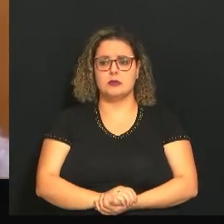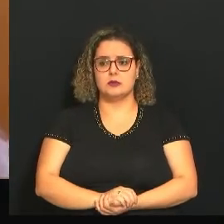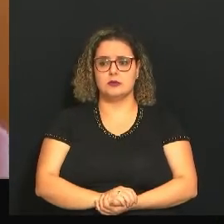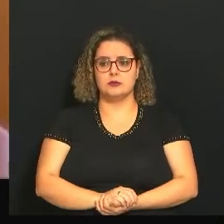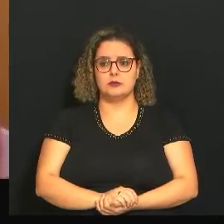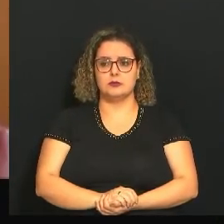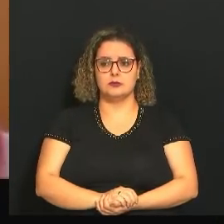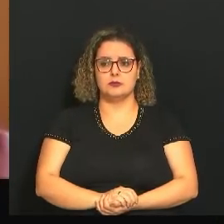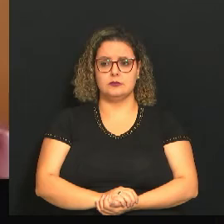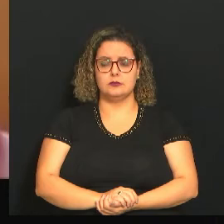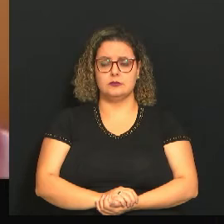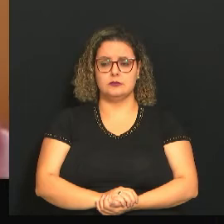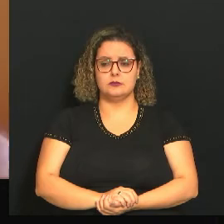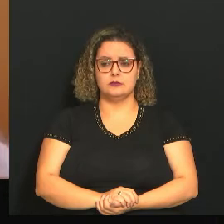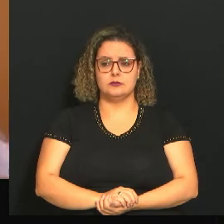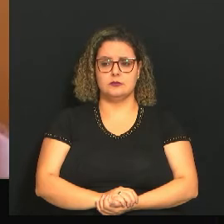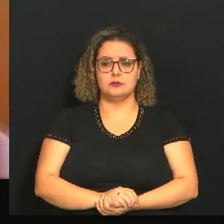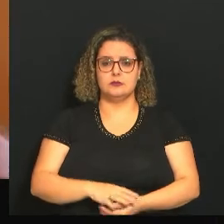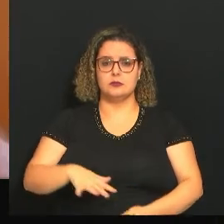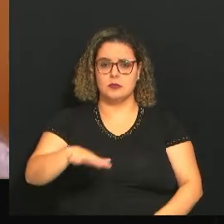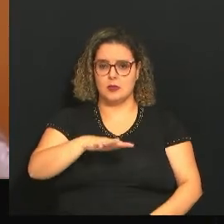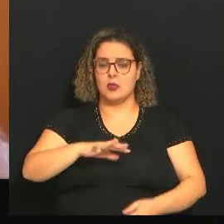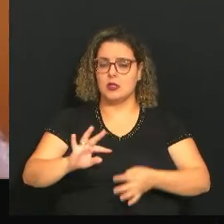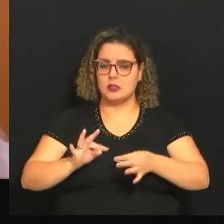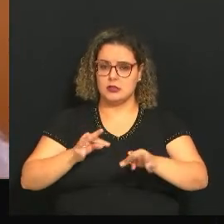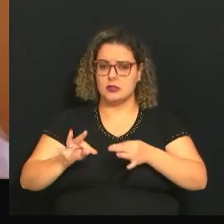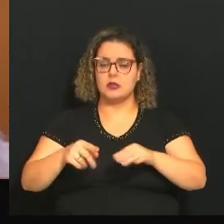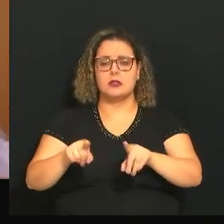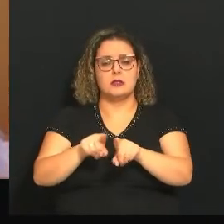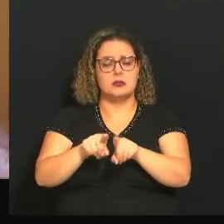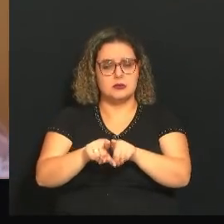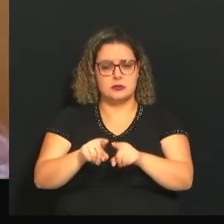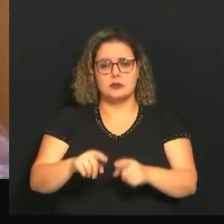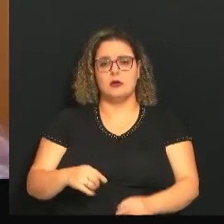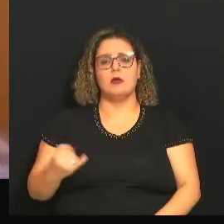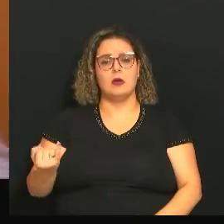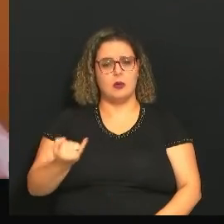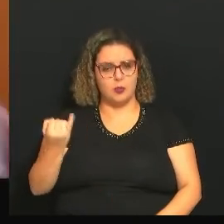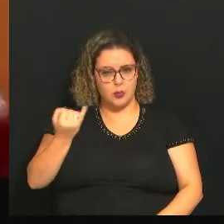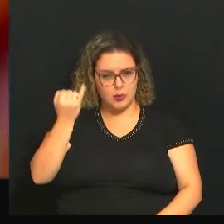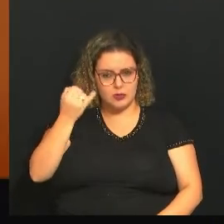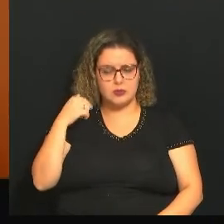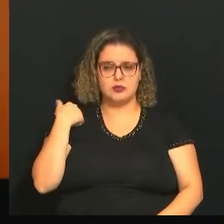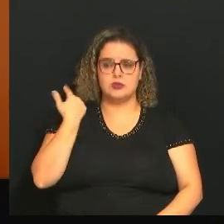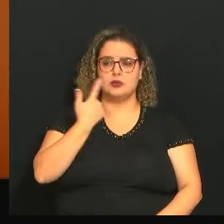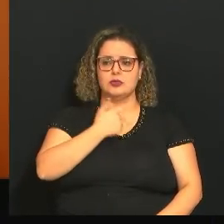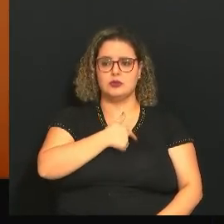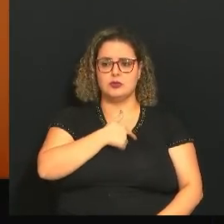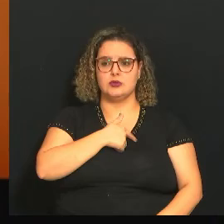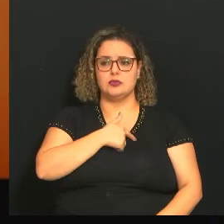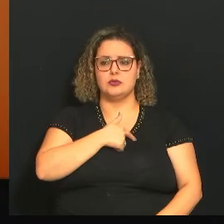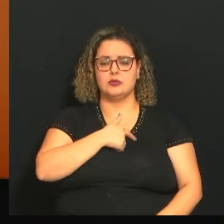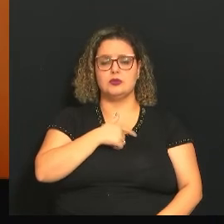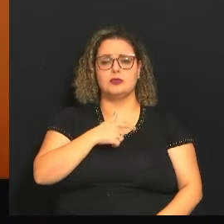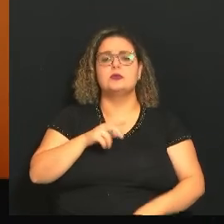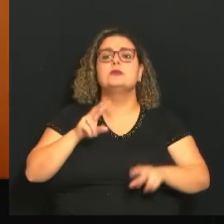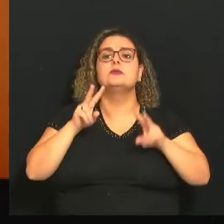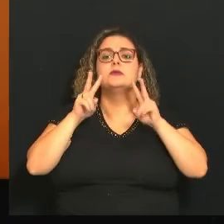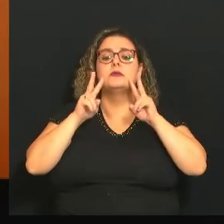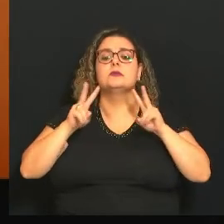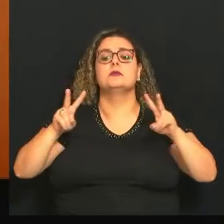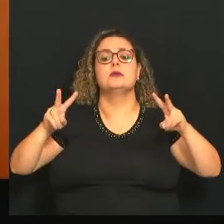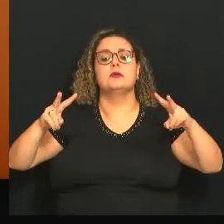nas áreas técnicas aqui também. Então, é fundamental que a gente tenha esse olhar. Esse ano, que é